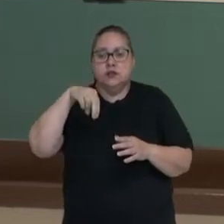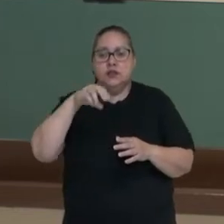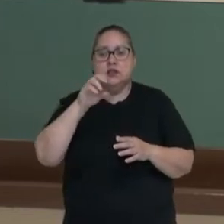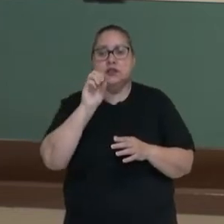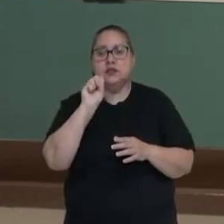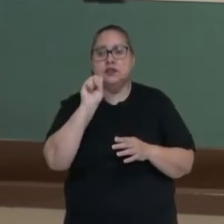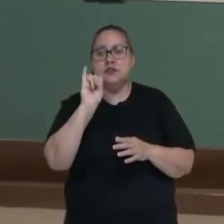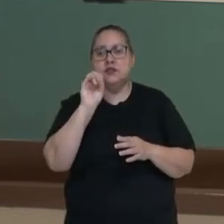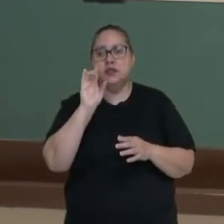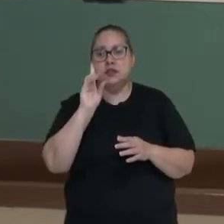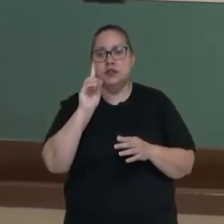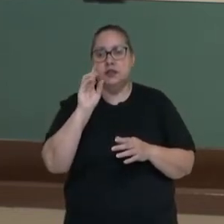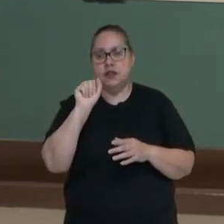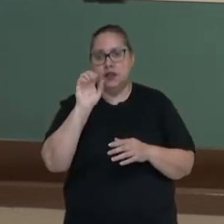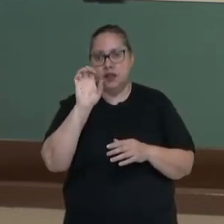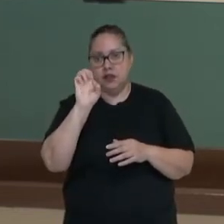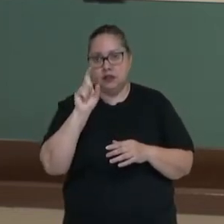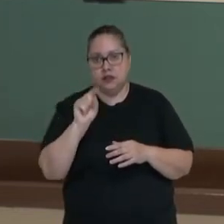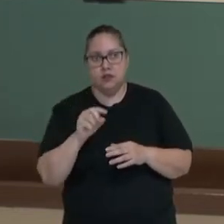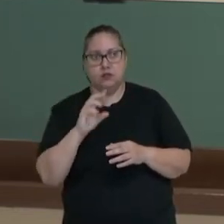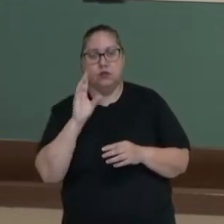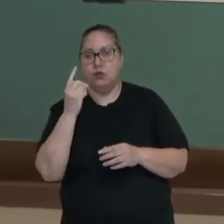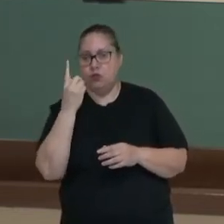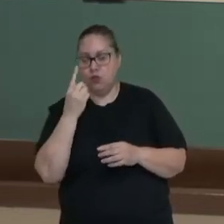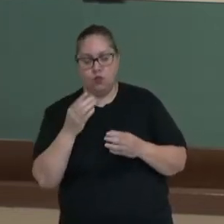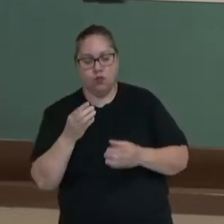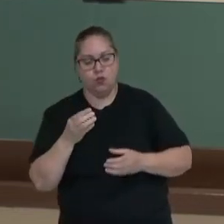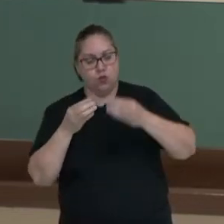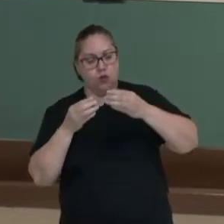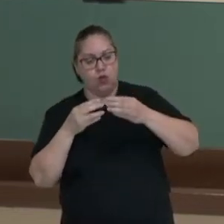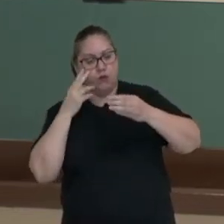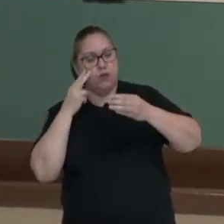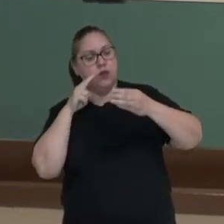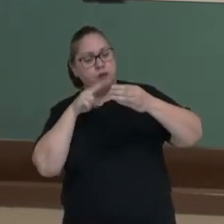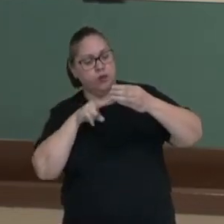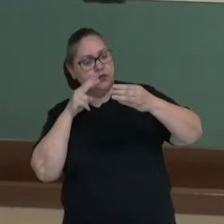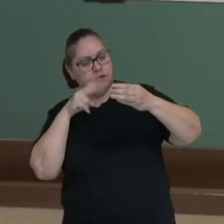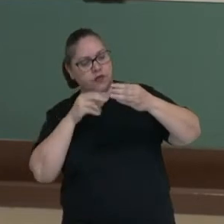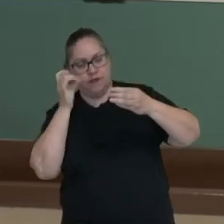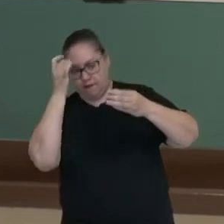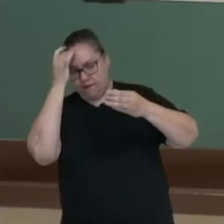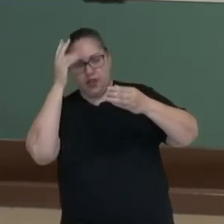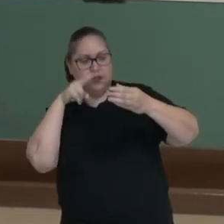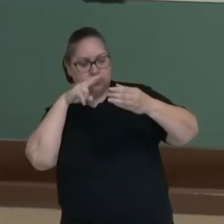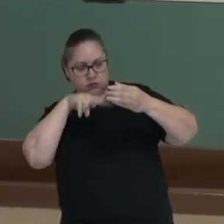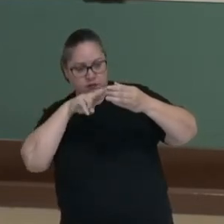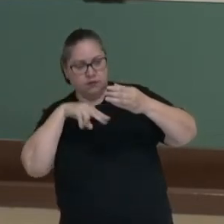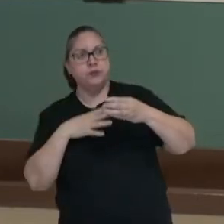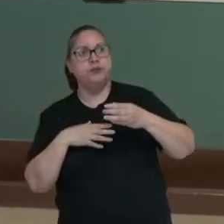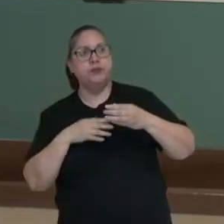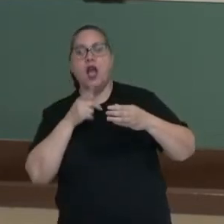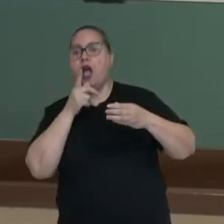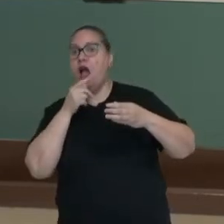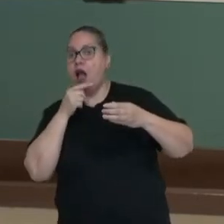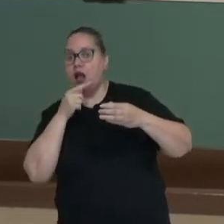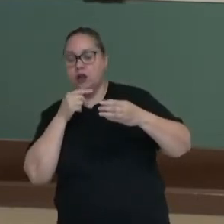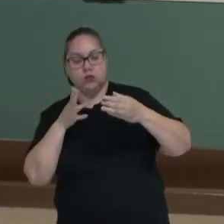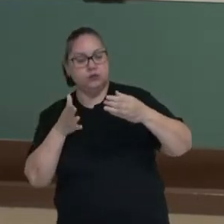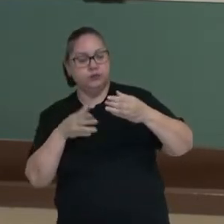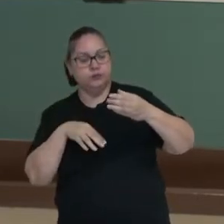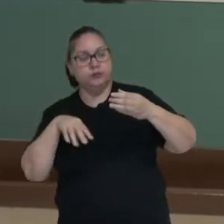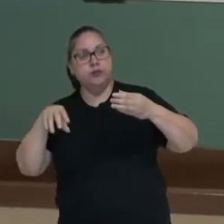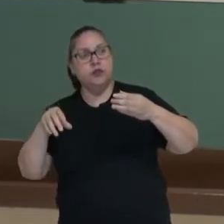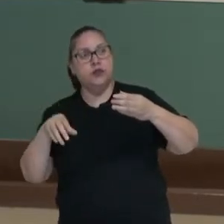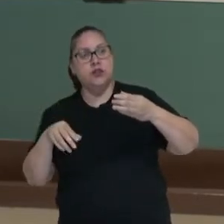materiais e para isso nós vamos utilizar um copo transparente que facilita, a visualização, água de